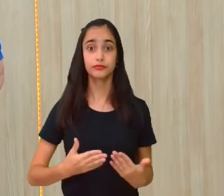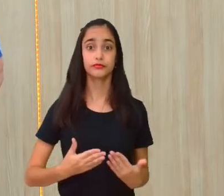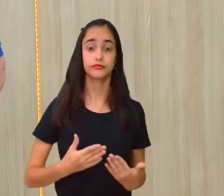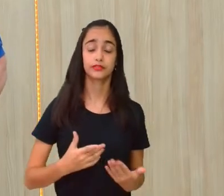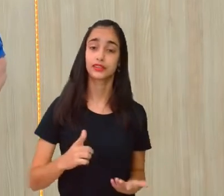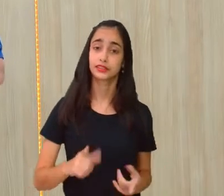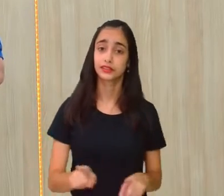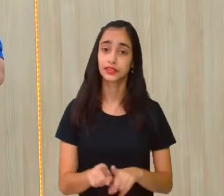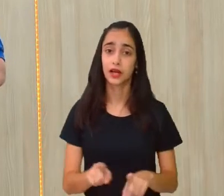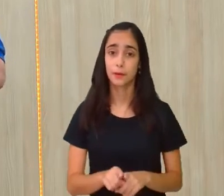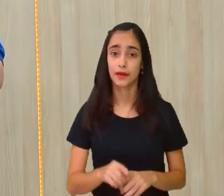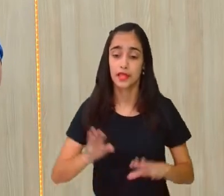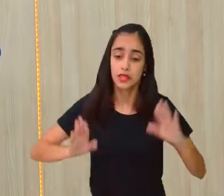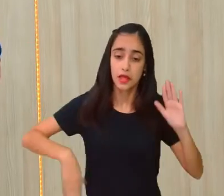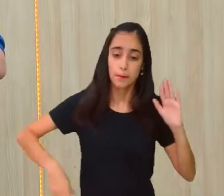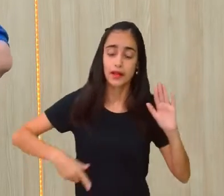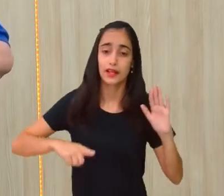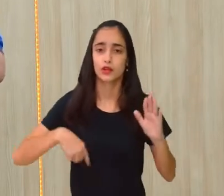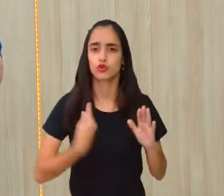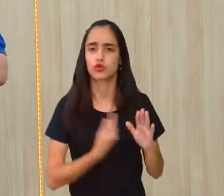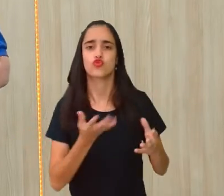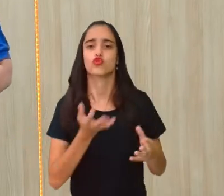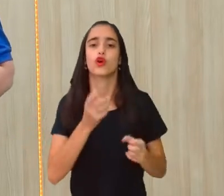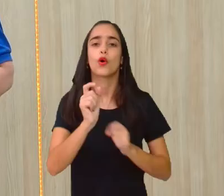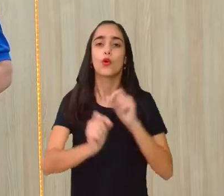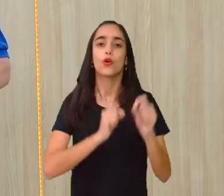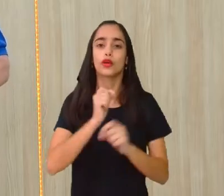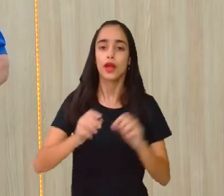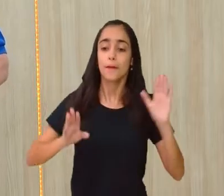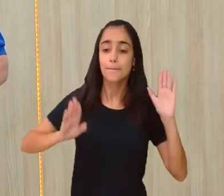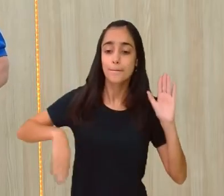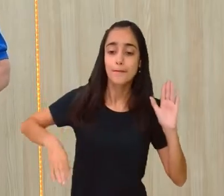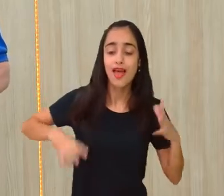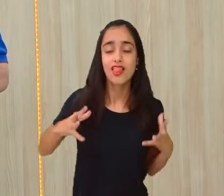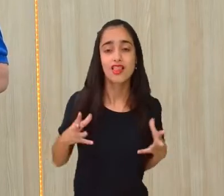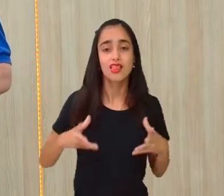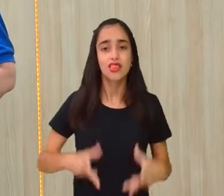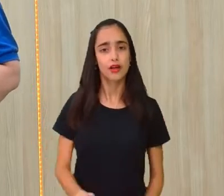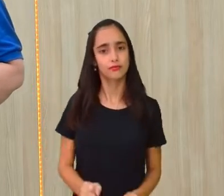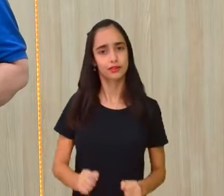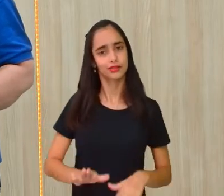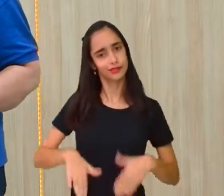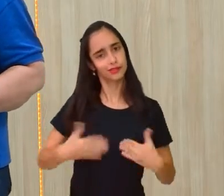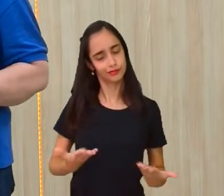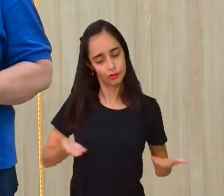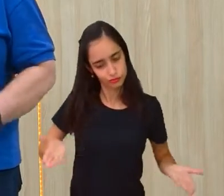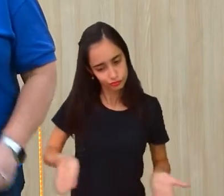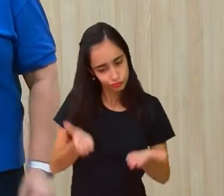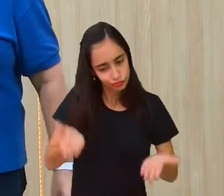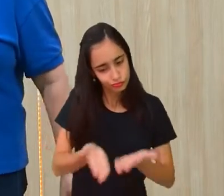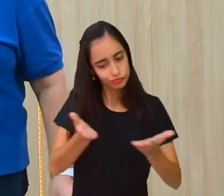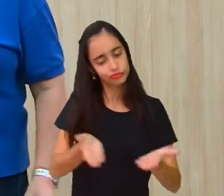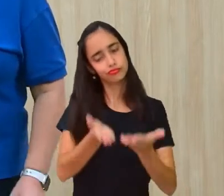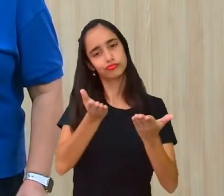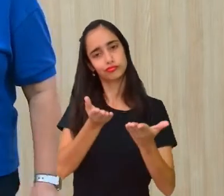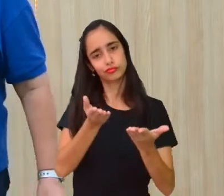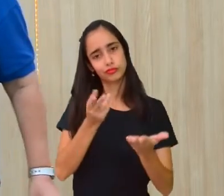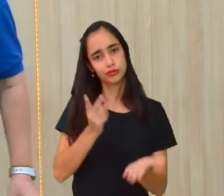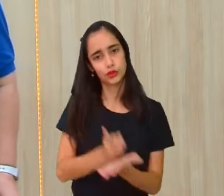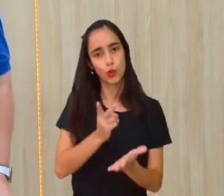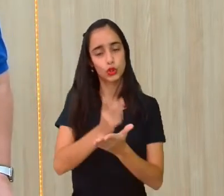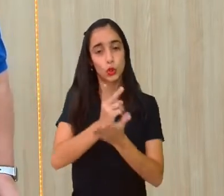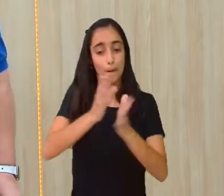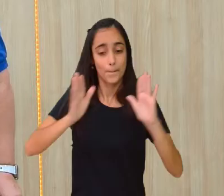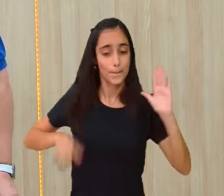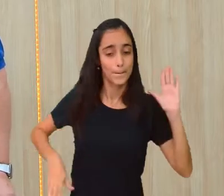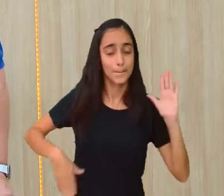você também a estimular, a fazer essa campanha da Praia Limpa. Mas vamos para o exemplo. Então,